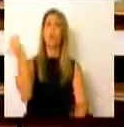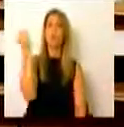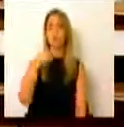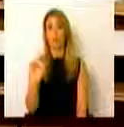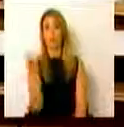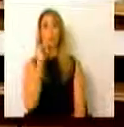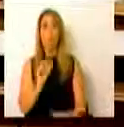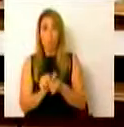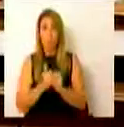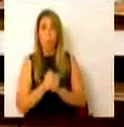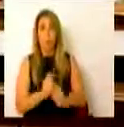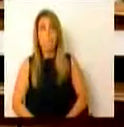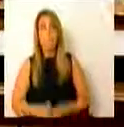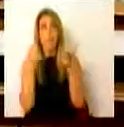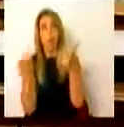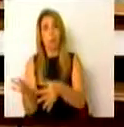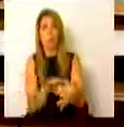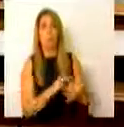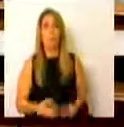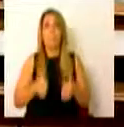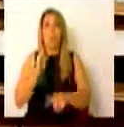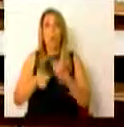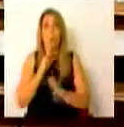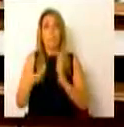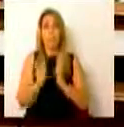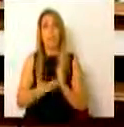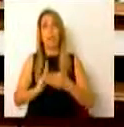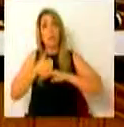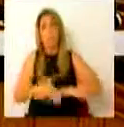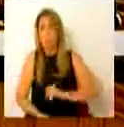melhorá-la-á e articulará melhor aqueles que são os vários planos de intervenção. Muito obrigado. Obrigado também.